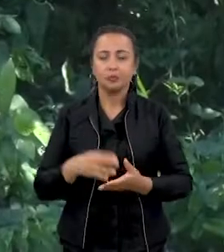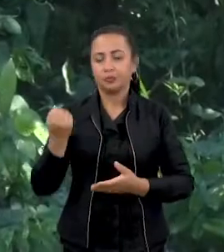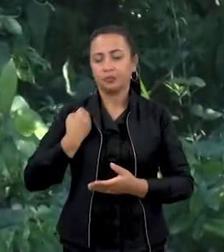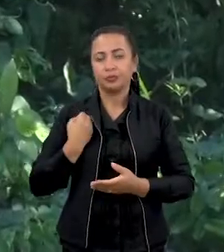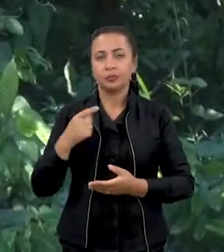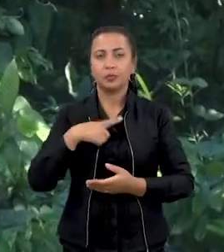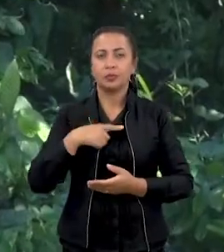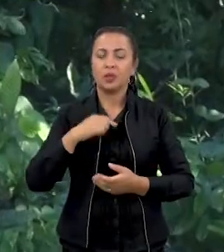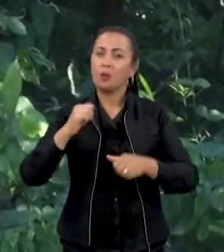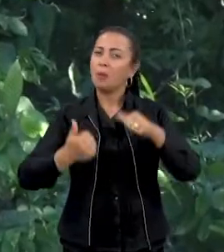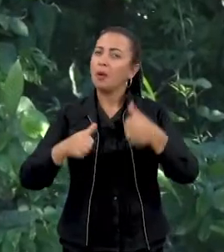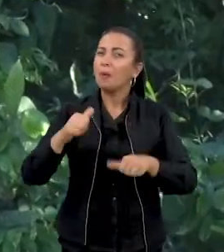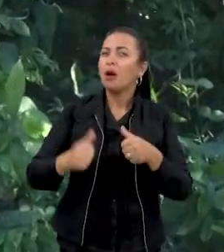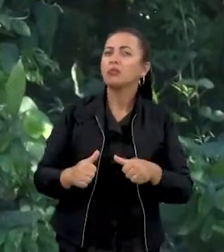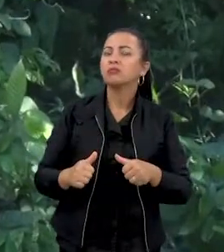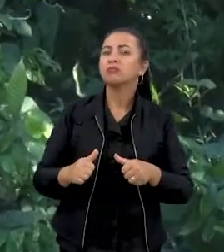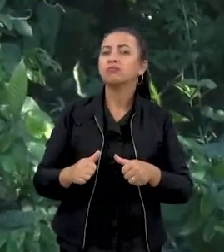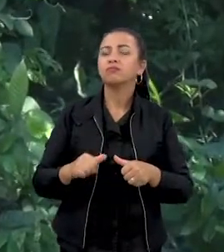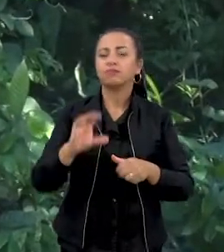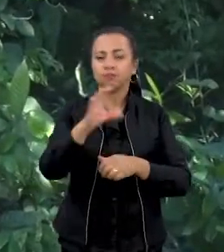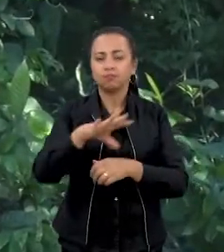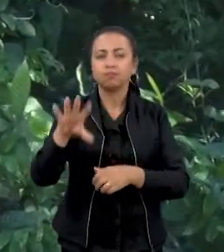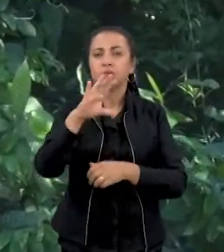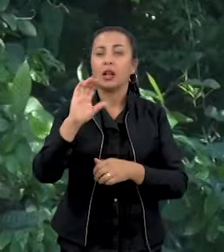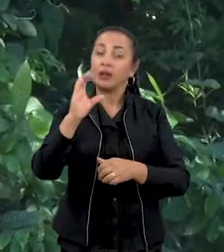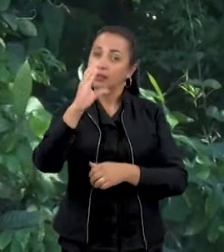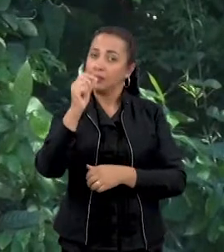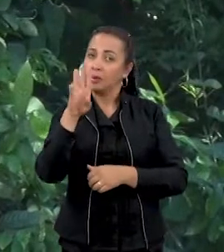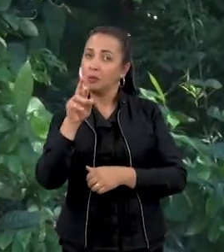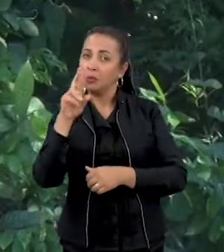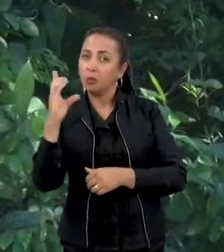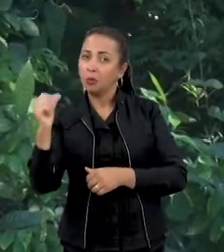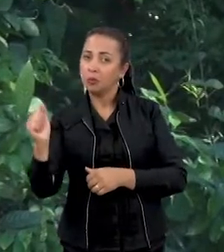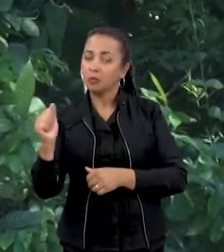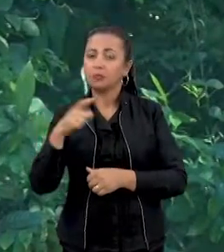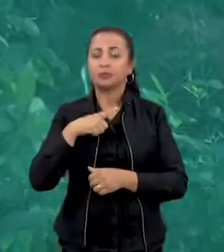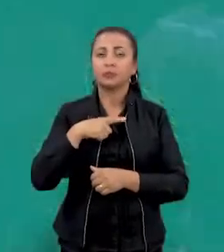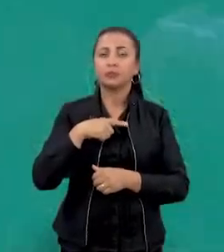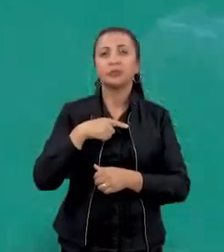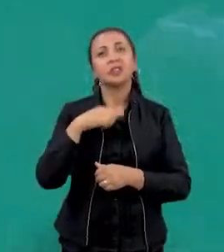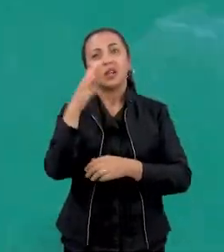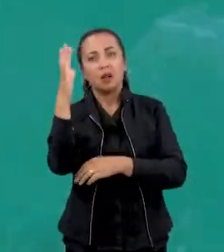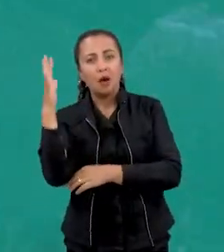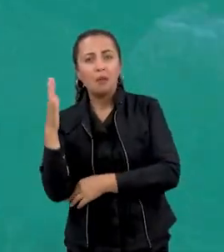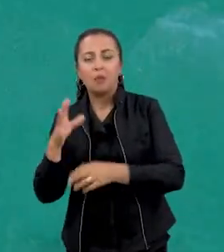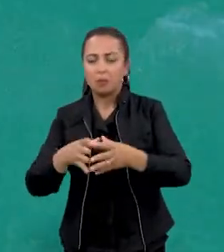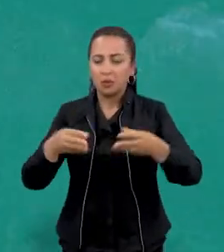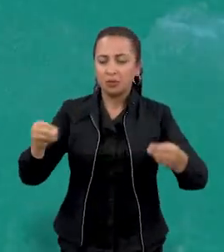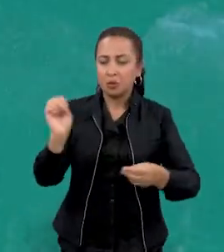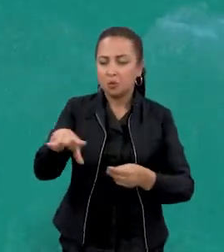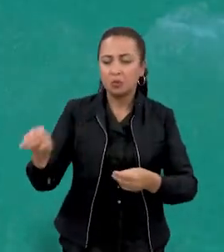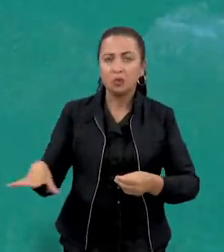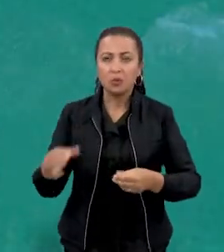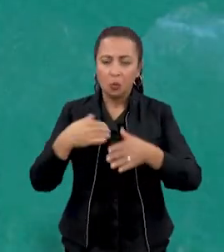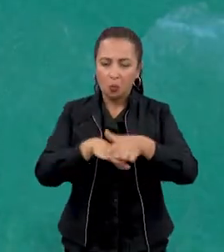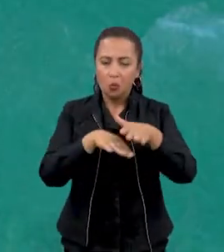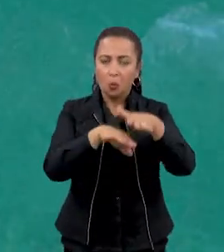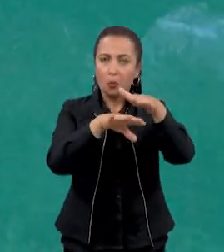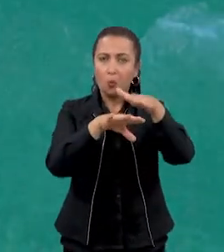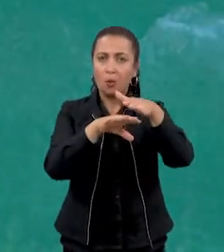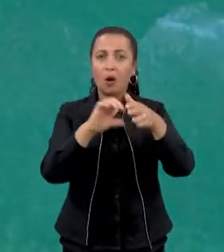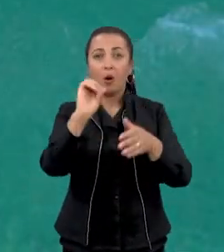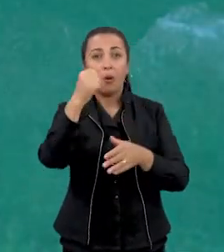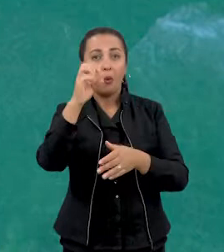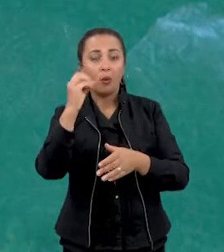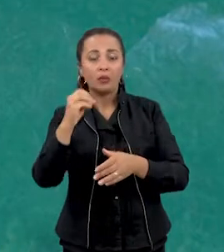números, há uma variação muito grande das áreas de cabruca. Então, nós tivemos cabrucas com uma estocagem de